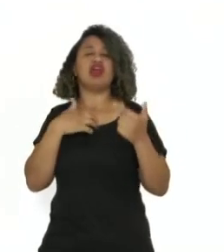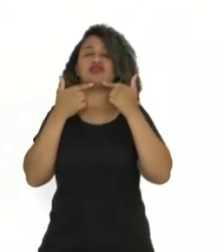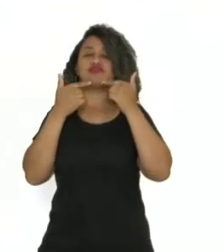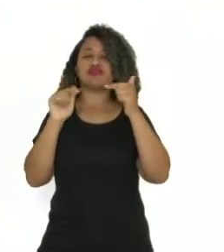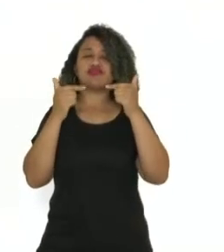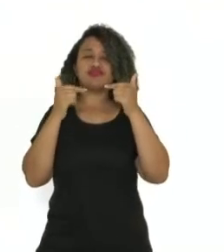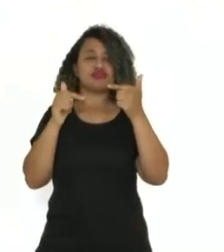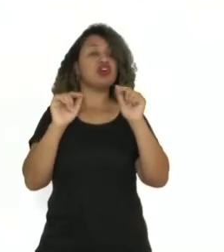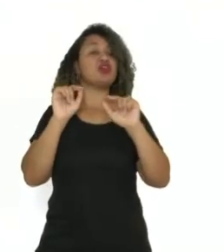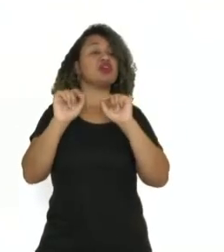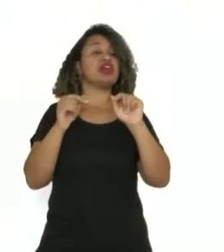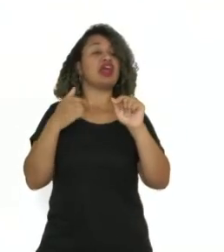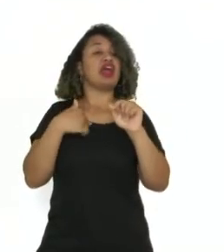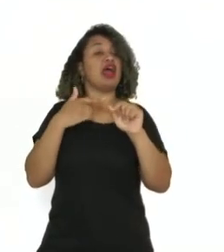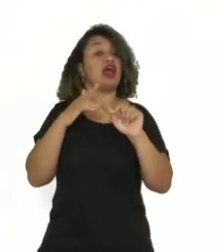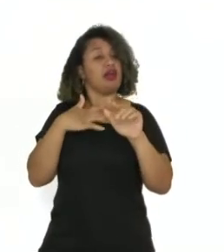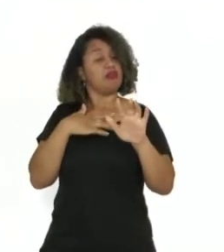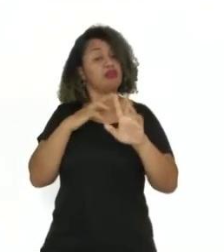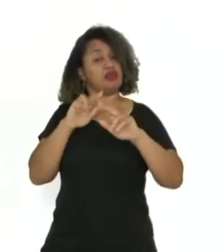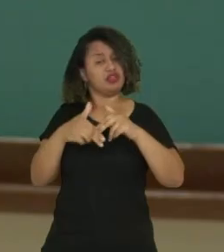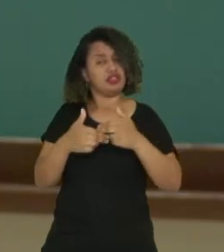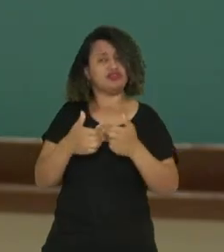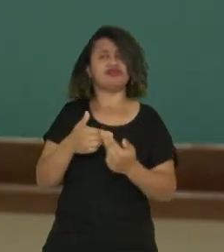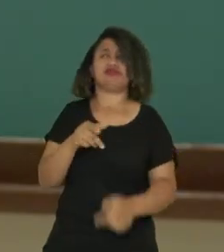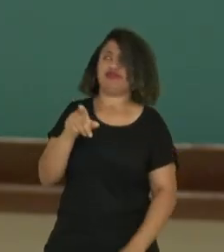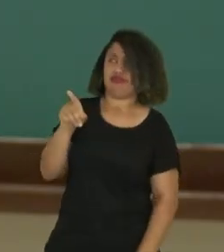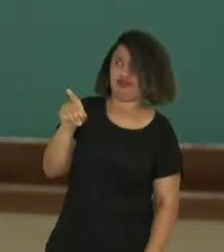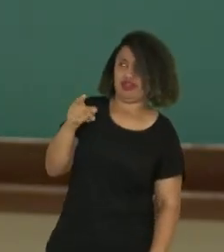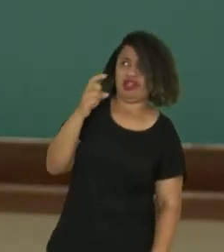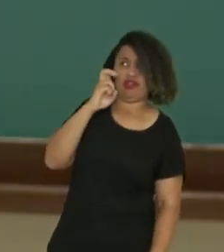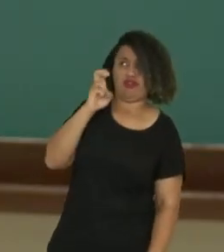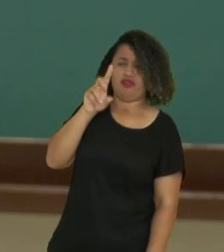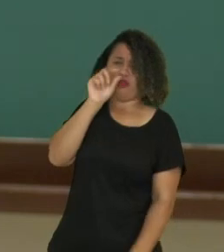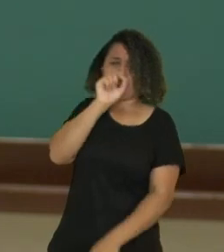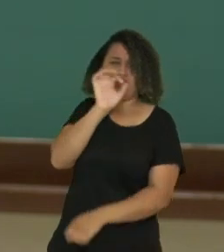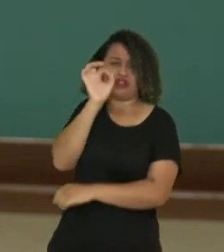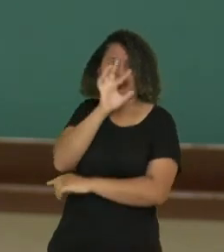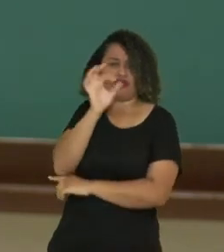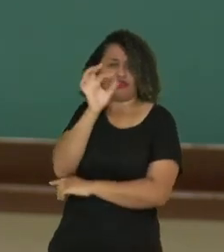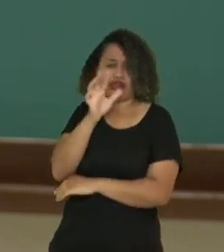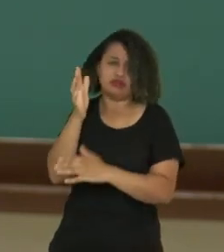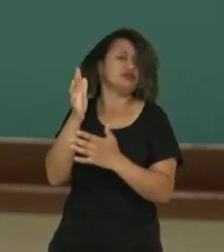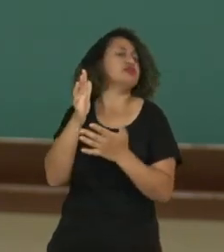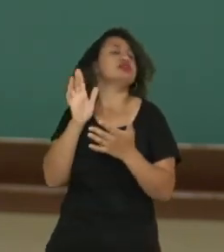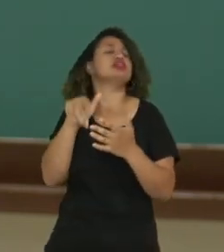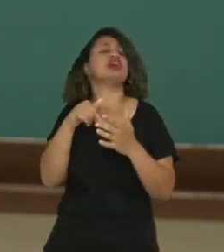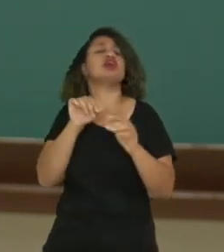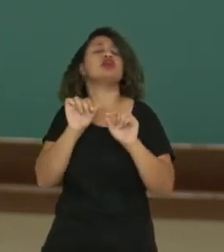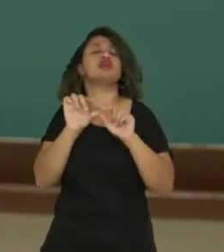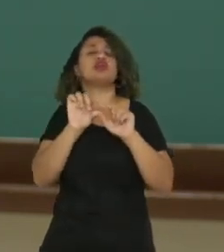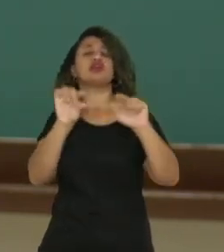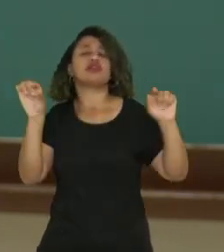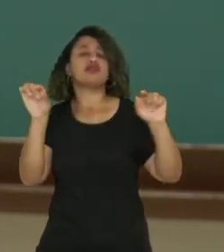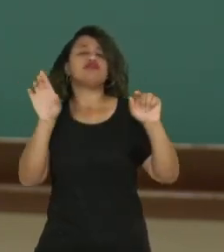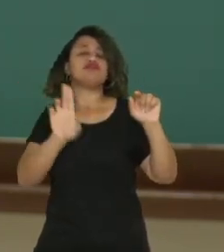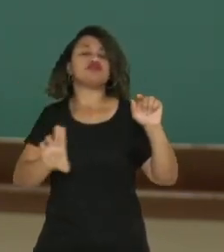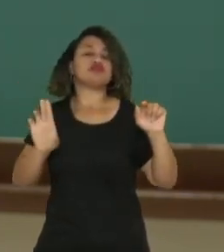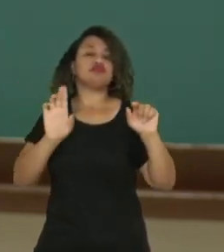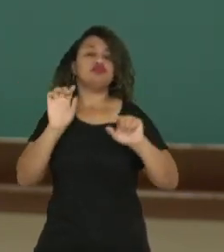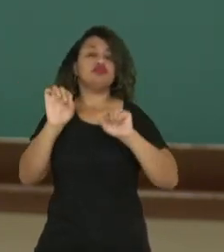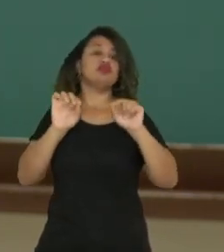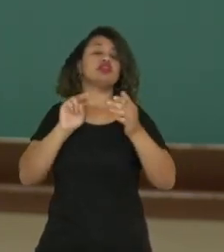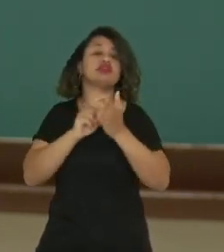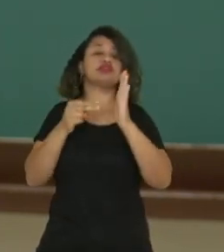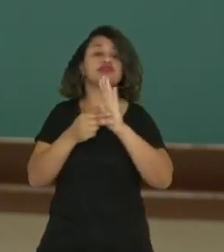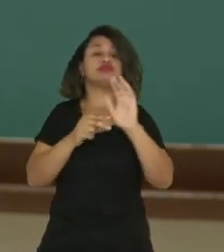riso gerou a expressão "com certeza viu passarinho verde", que é uma expressão utilizada, né,